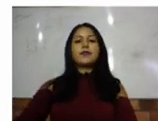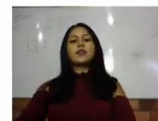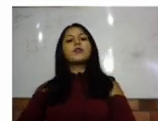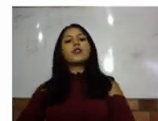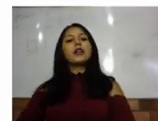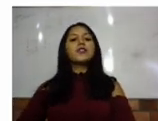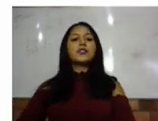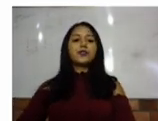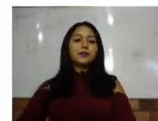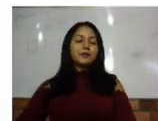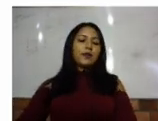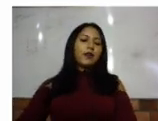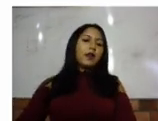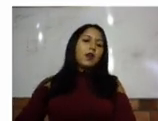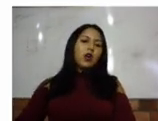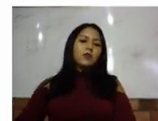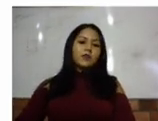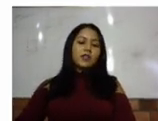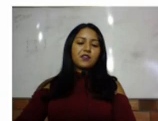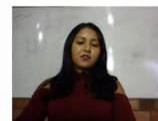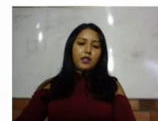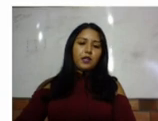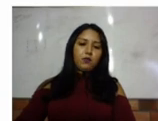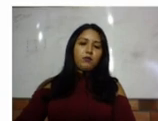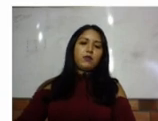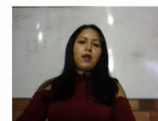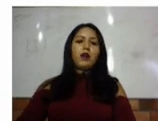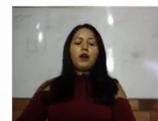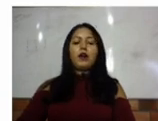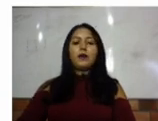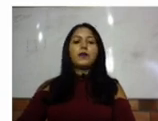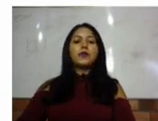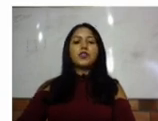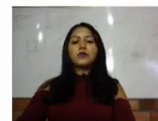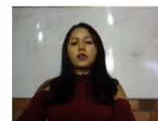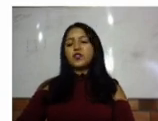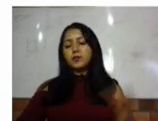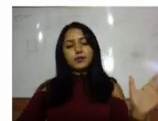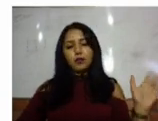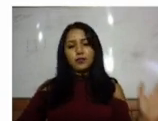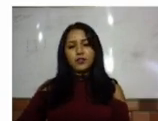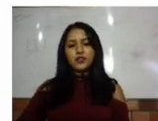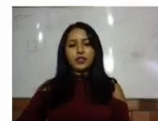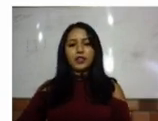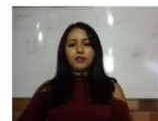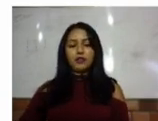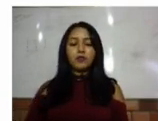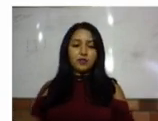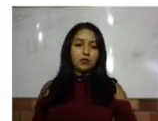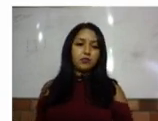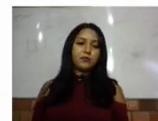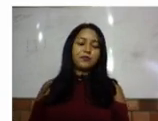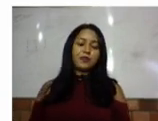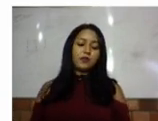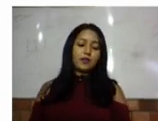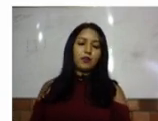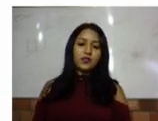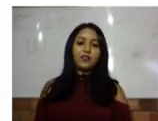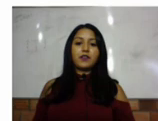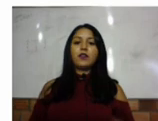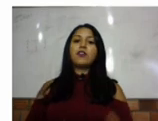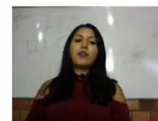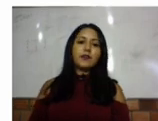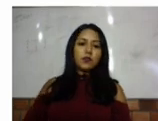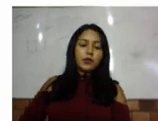o presente do indicativo como vocês viram na última das últimas aulas que a gente teve inclusive no